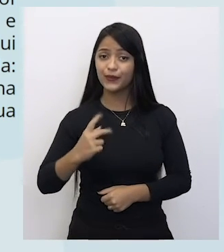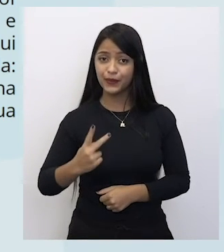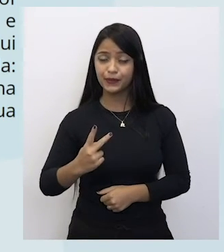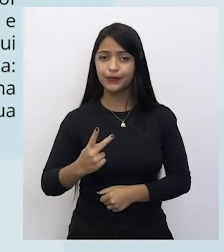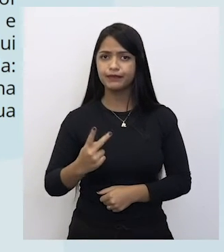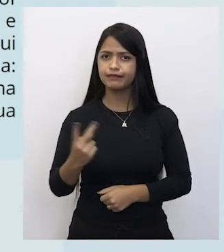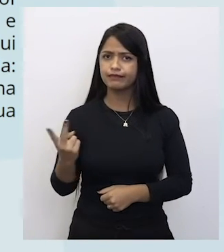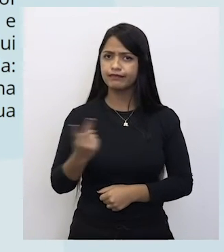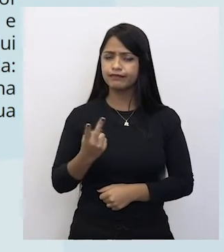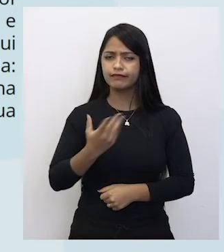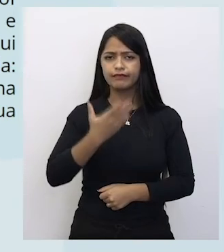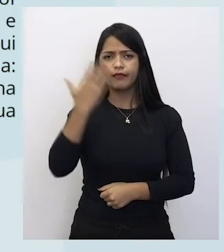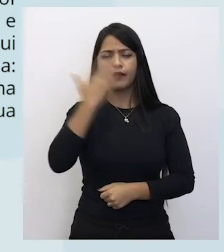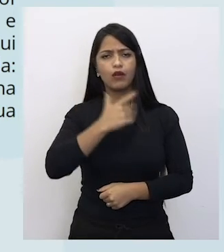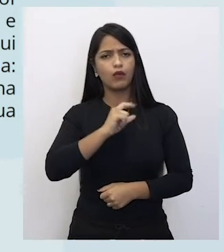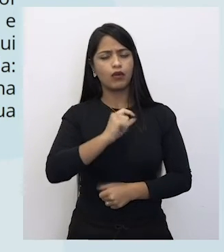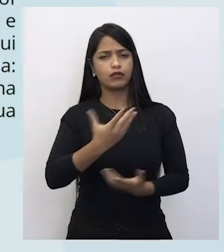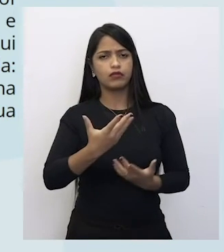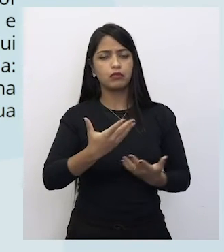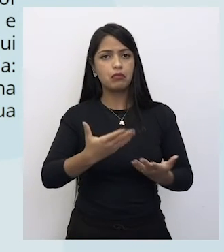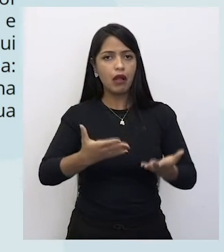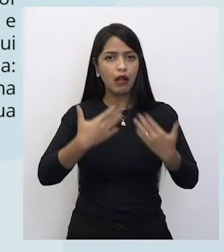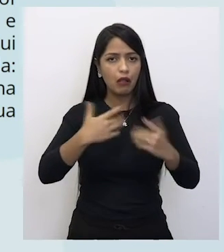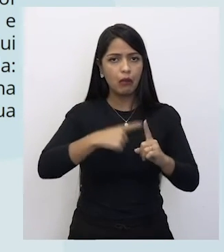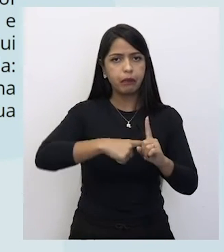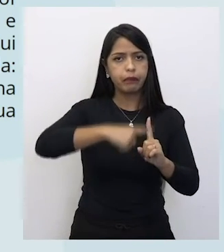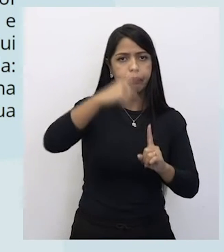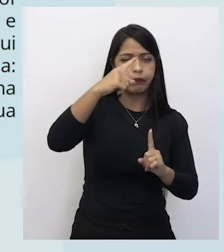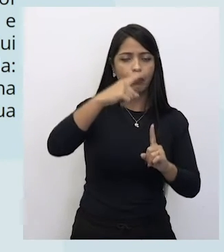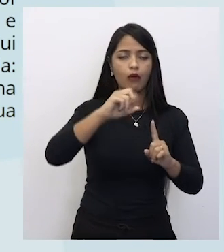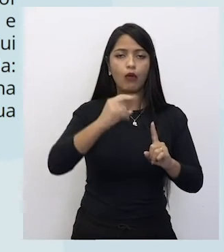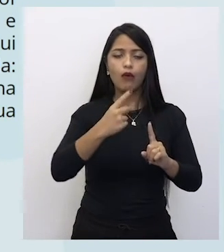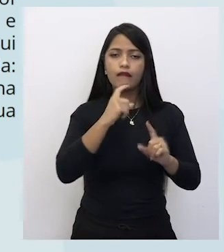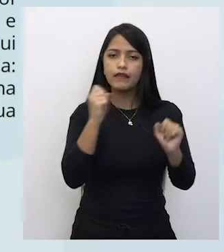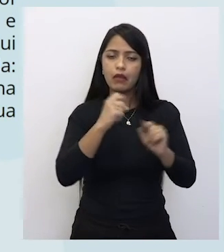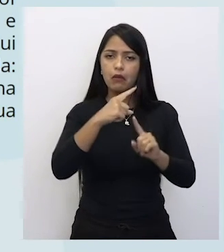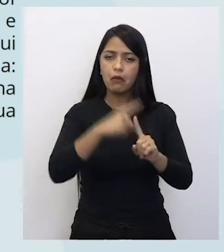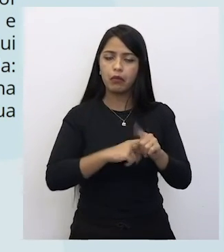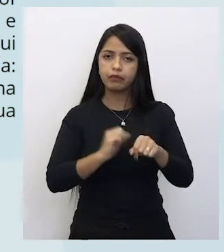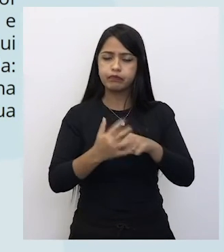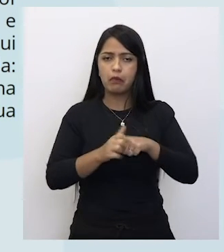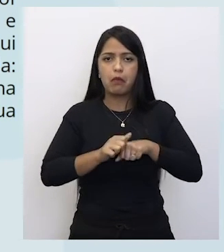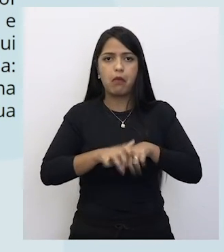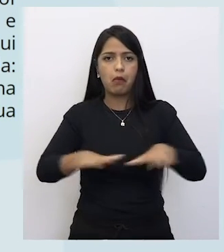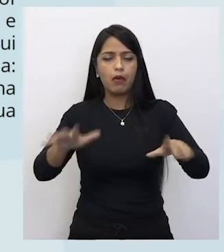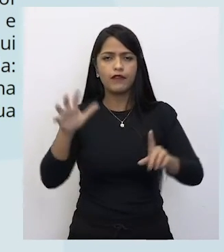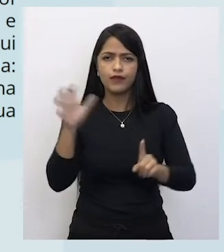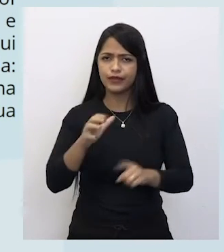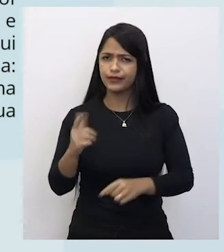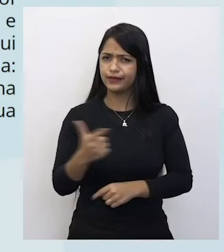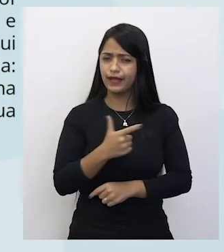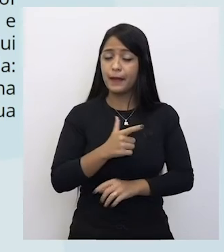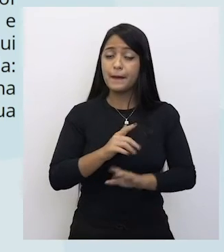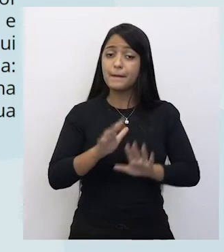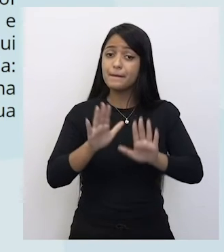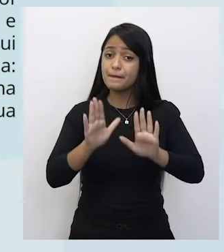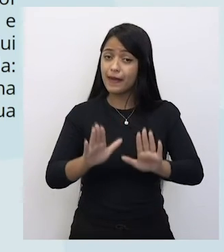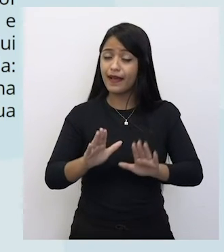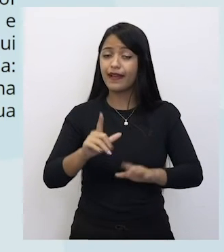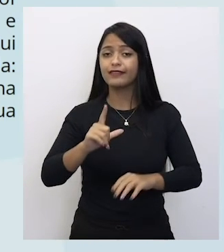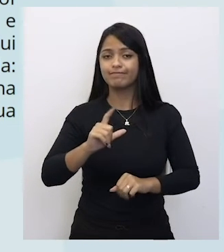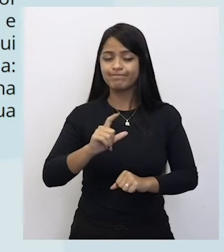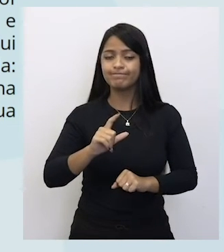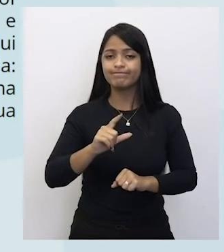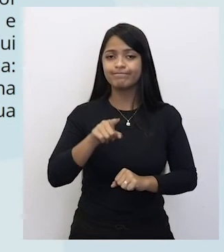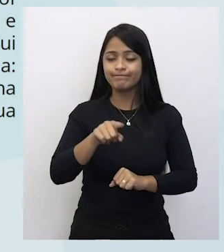a relação entre temperatura e propagação da COVID. Apesar disso, a tese de que o clima influi na disseminação da doença pode